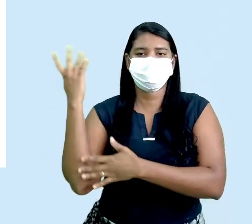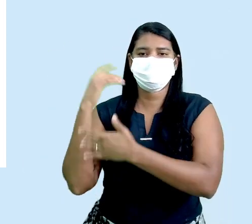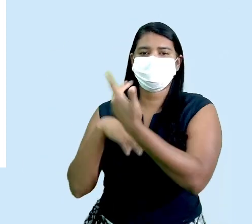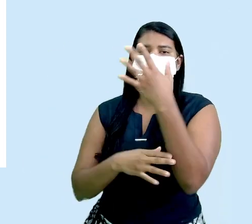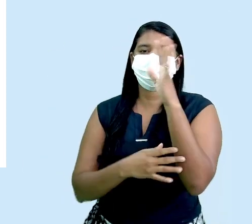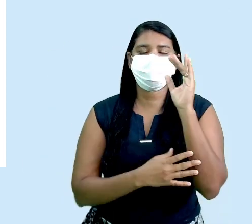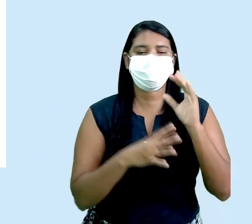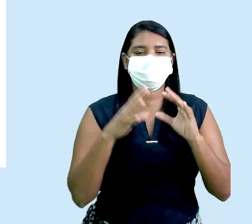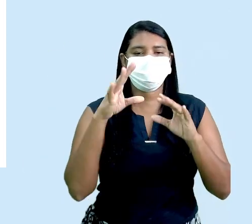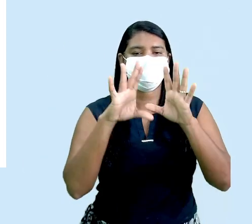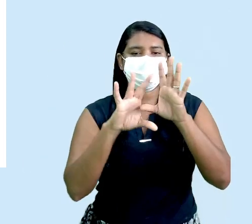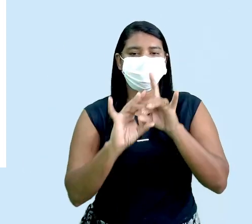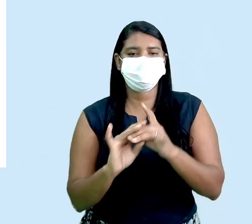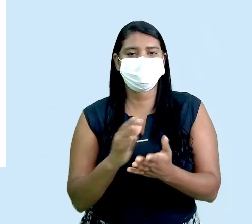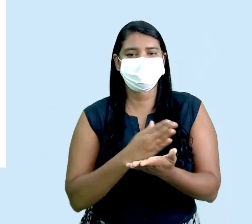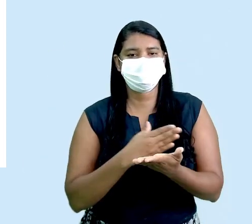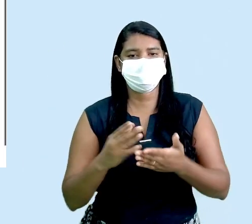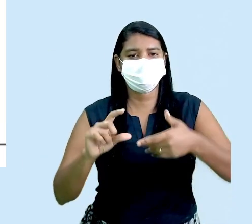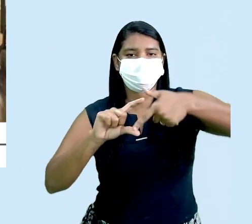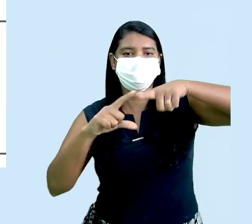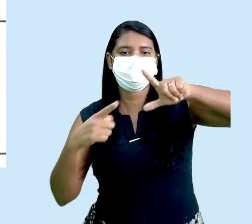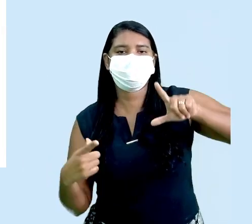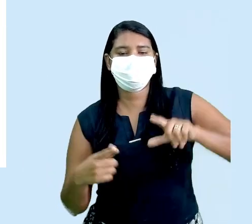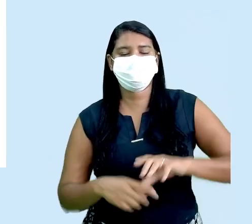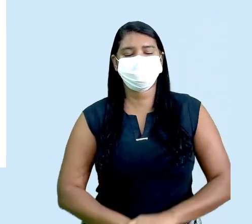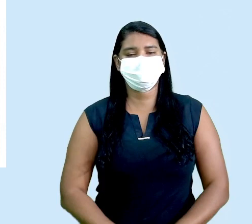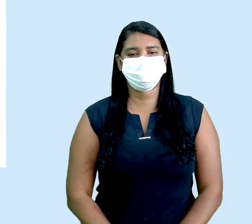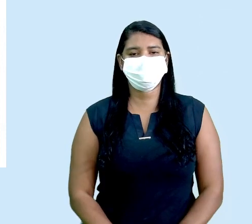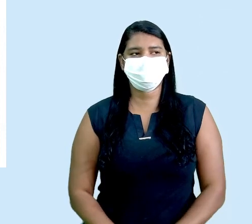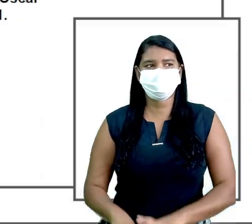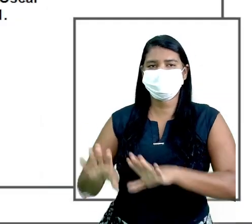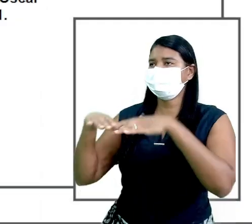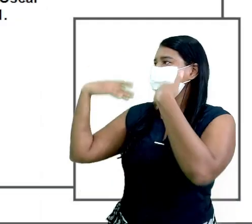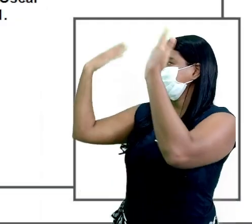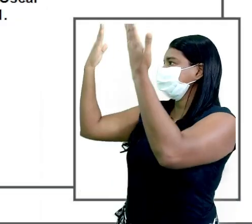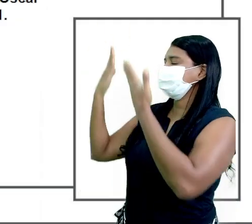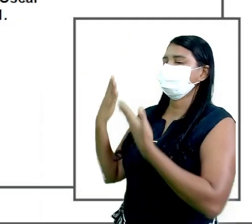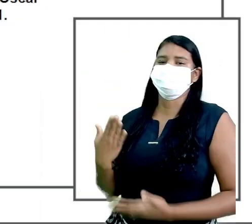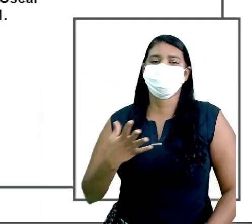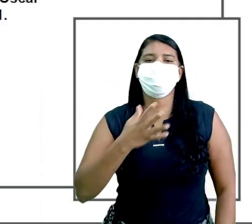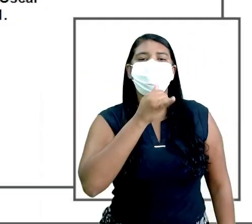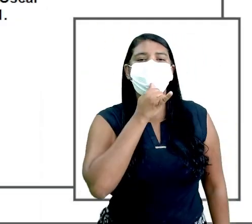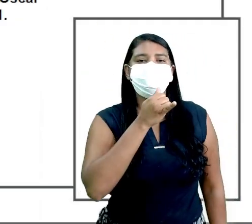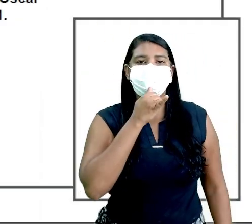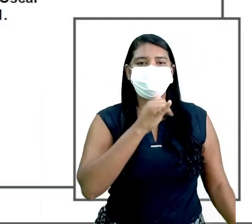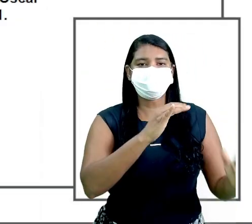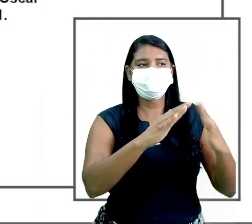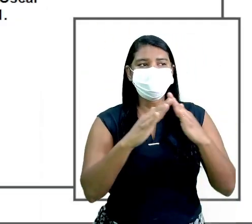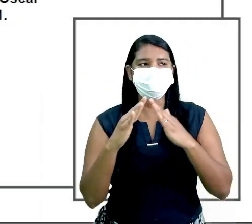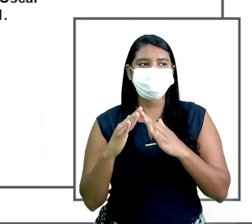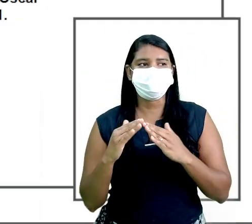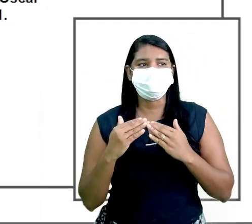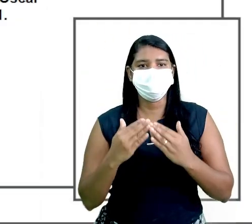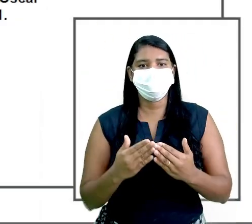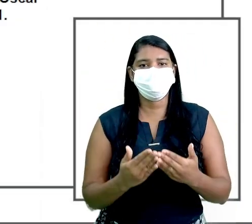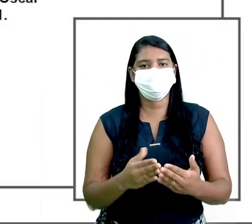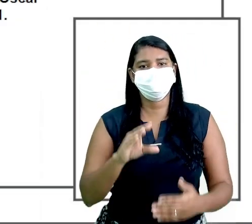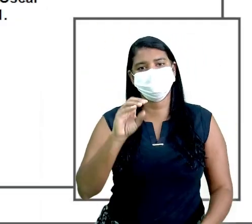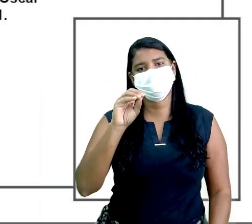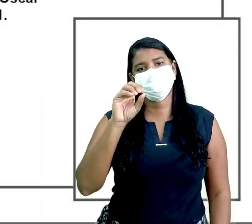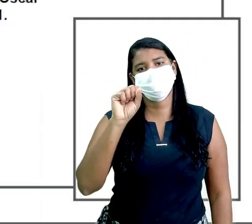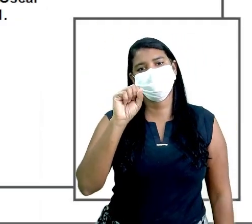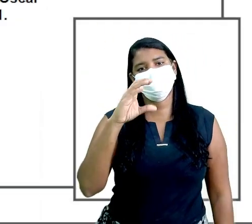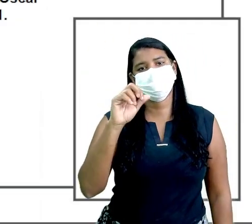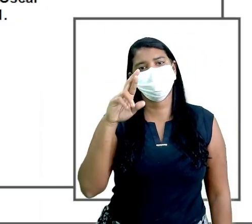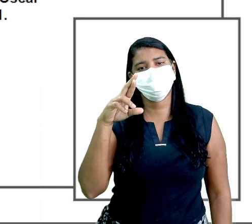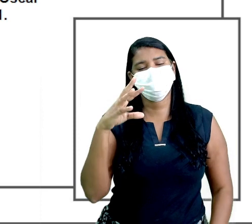dentro desses princípios do modernismo. Né? Então aqui a gente tem um outro exemplo, né? A Casa das Canoas, do nosso Oscar Niemeyer,